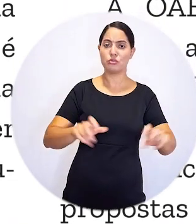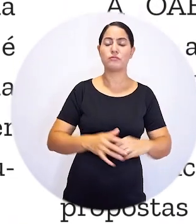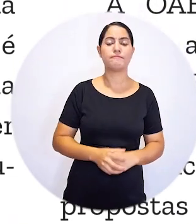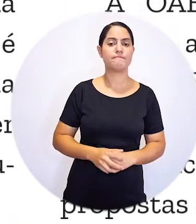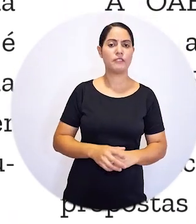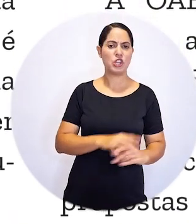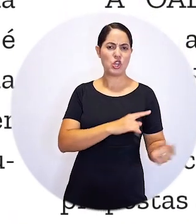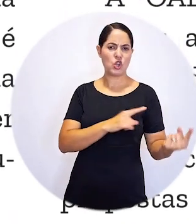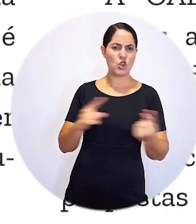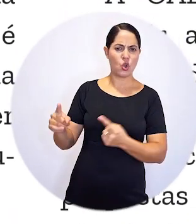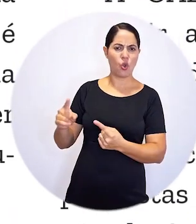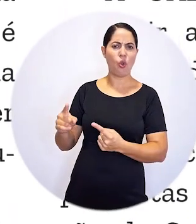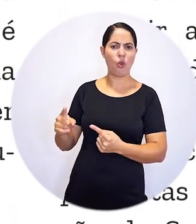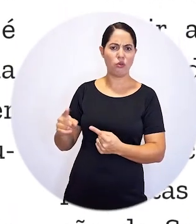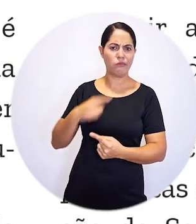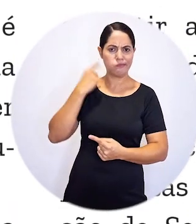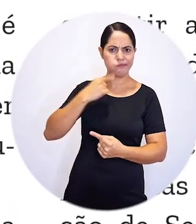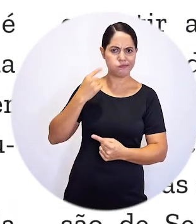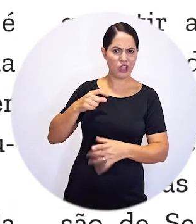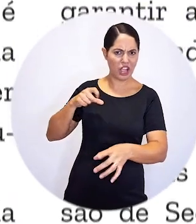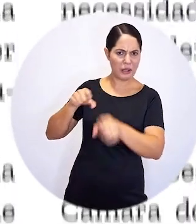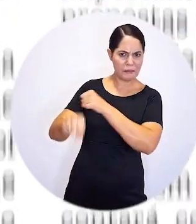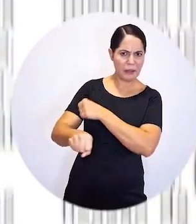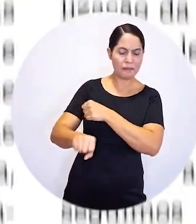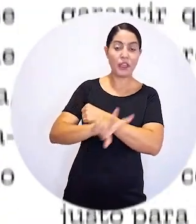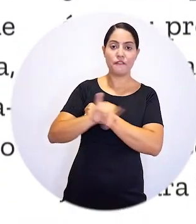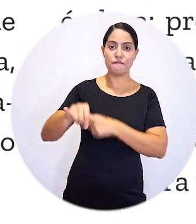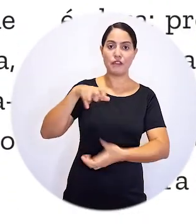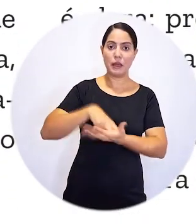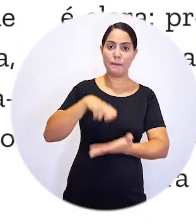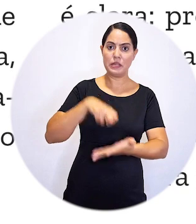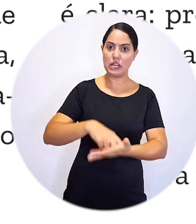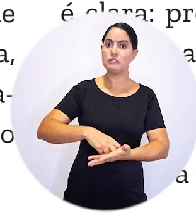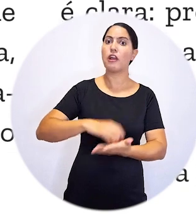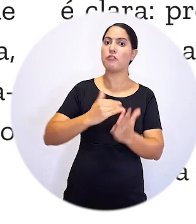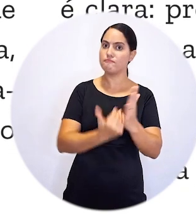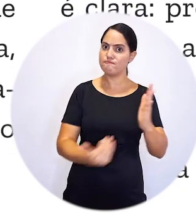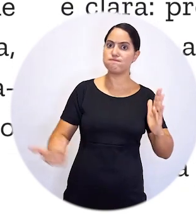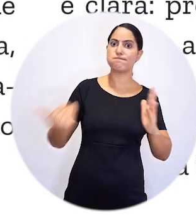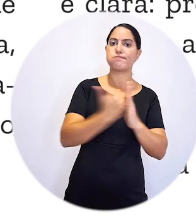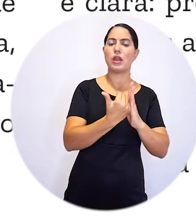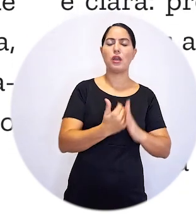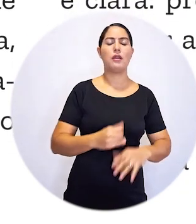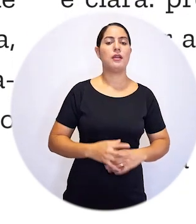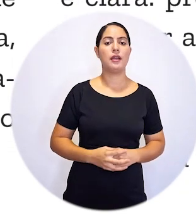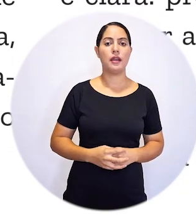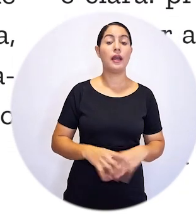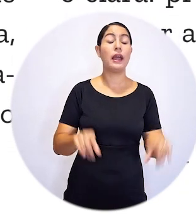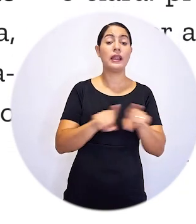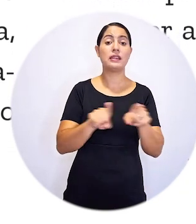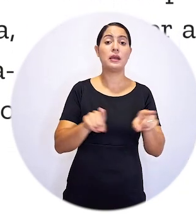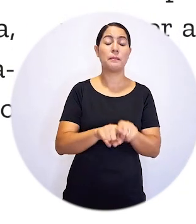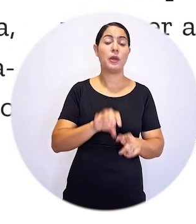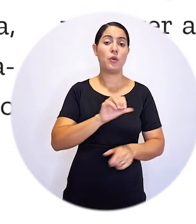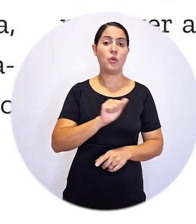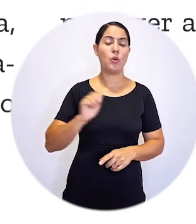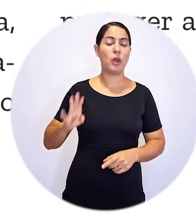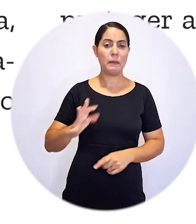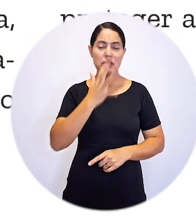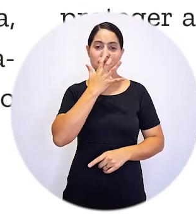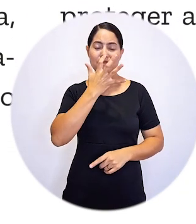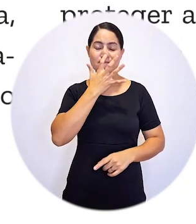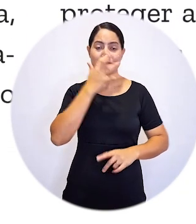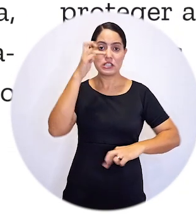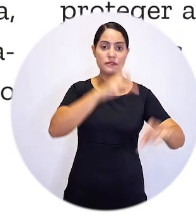do homicídio qualificado contra advogados. Além disso, a OAB tem pressionado por mudanças legislativas frente aos